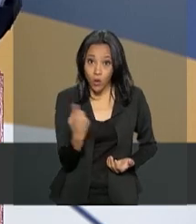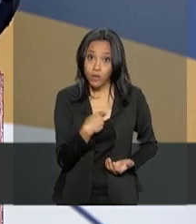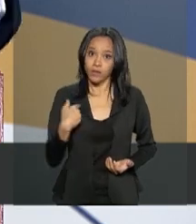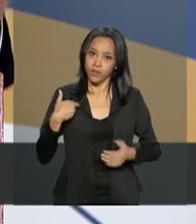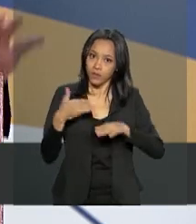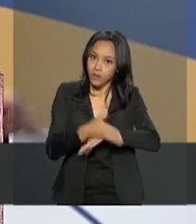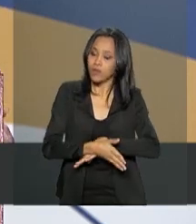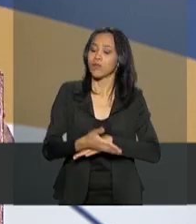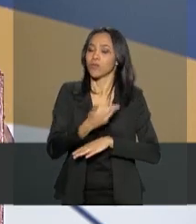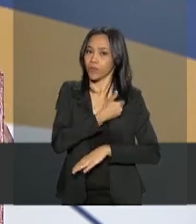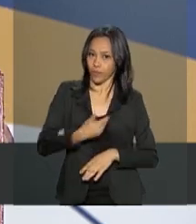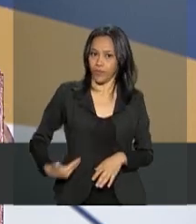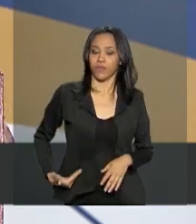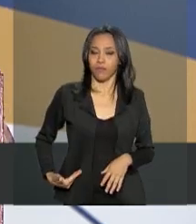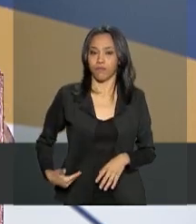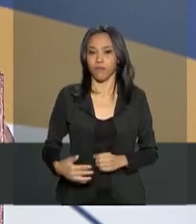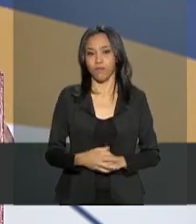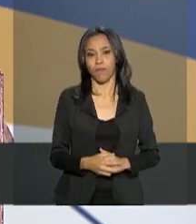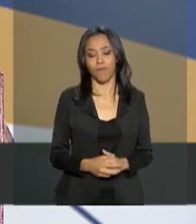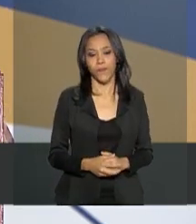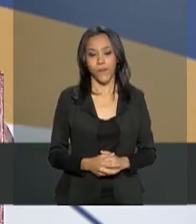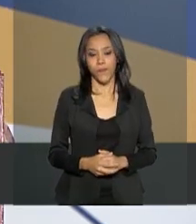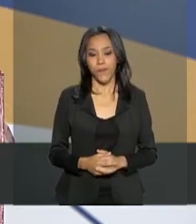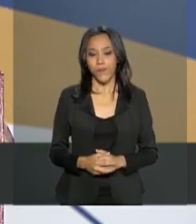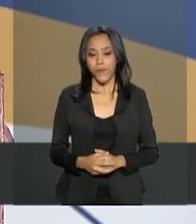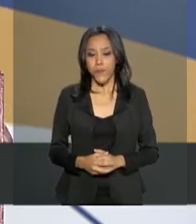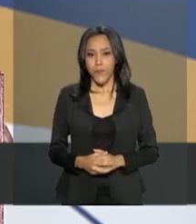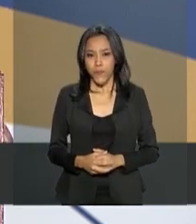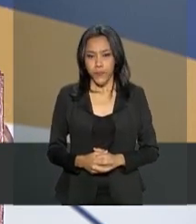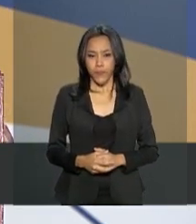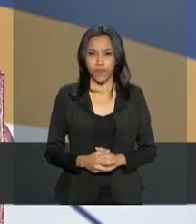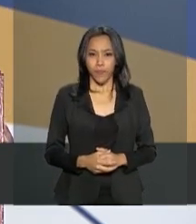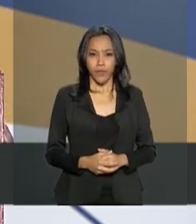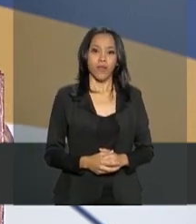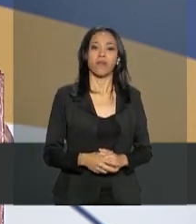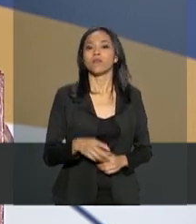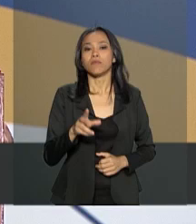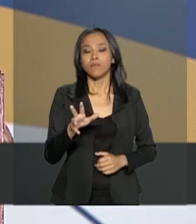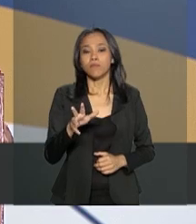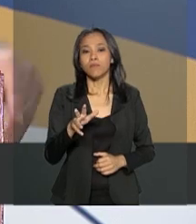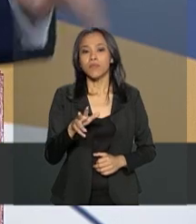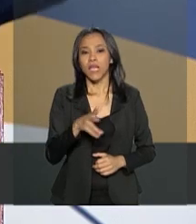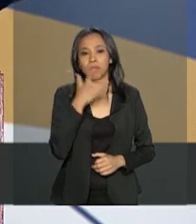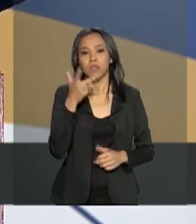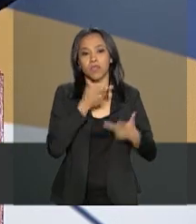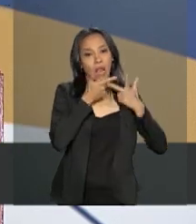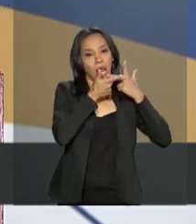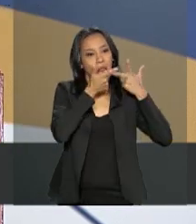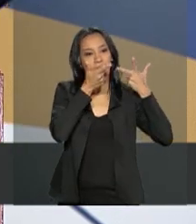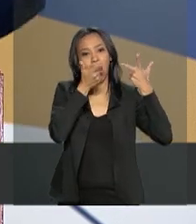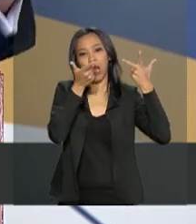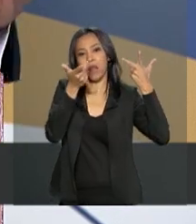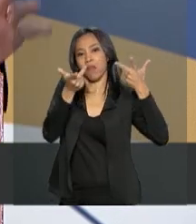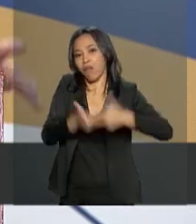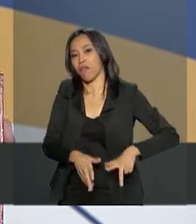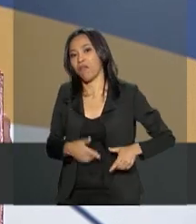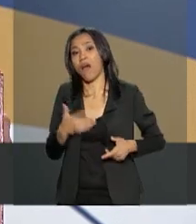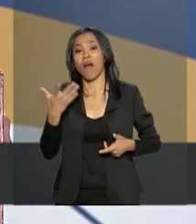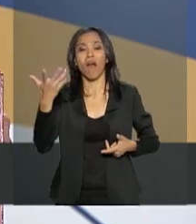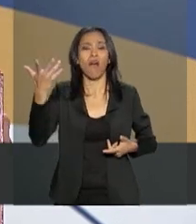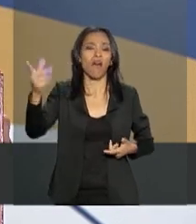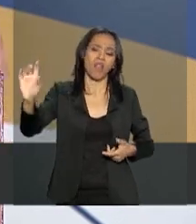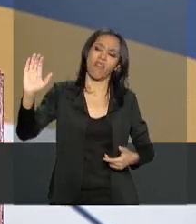segundo a os que lançam maus agouros é desigual tempo vai acabar com o bolsa